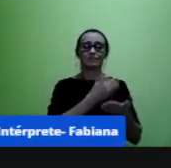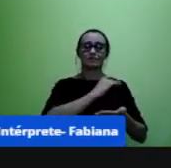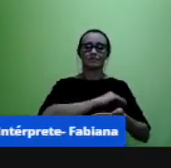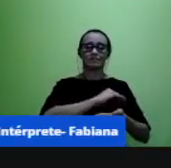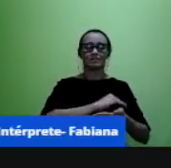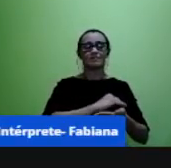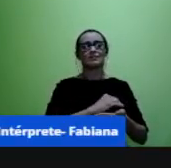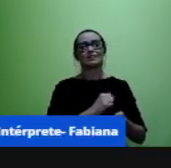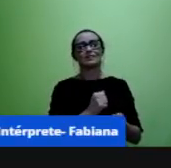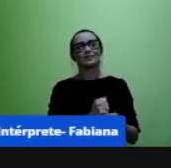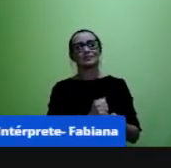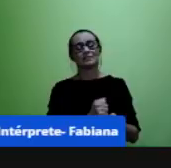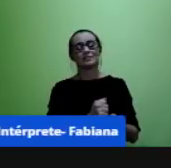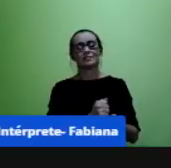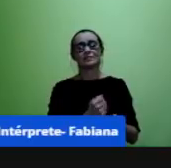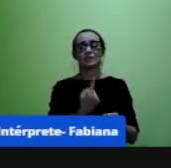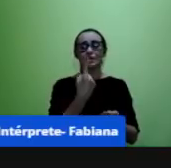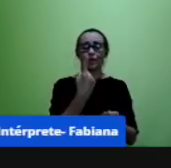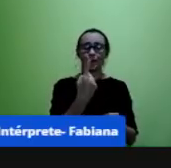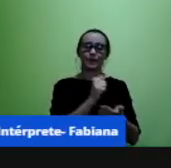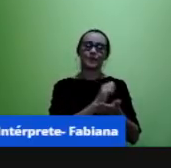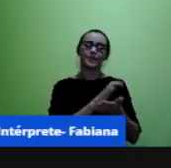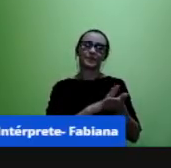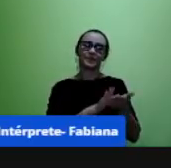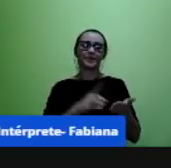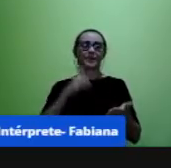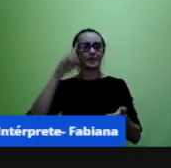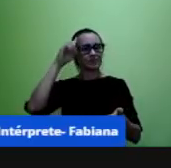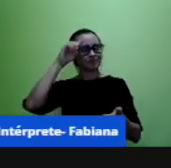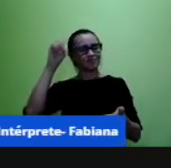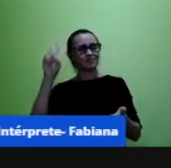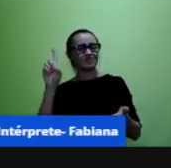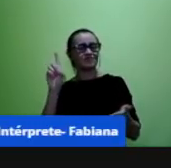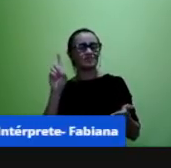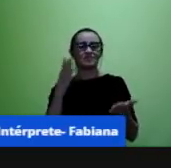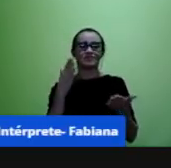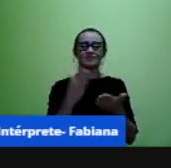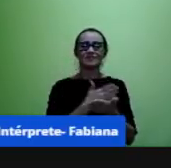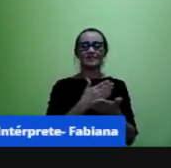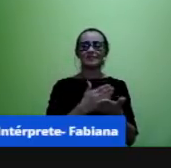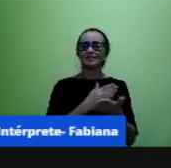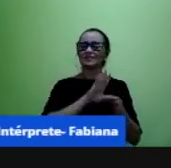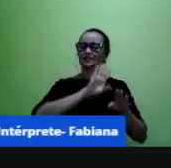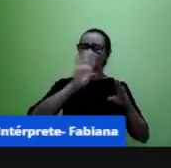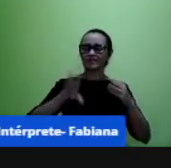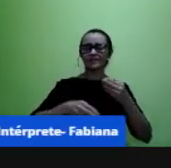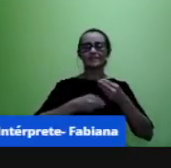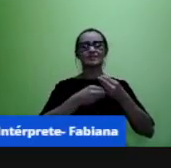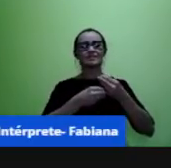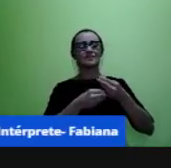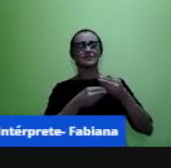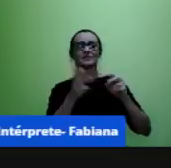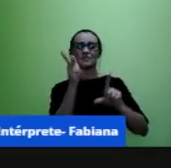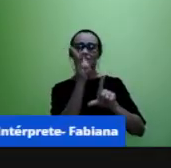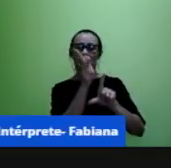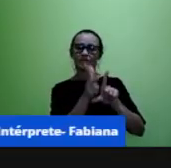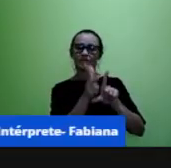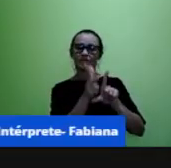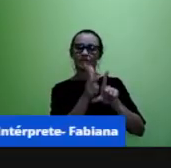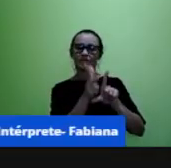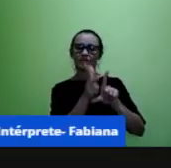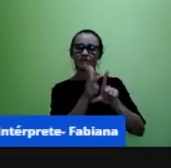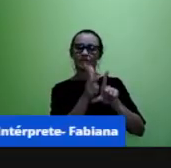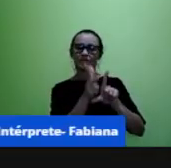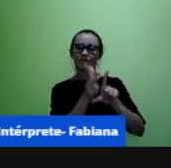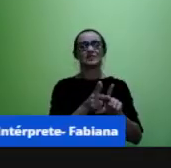normalmente uma atividade por dia, e aí eu às vezes dou uma temperadinha ali com algum outro vídeo, ou alguma... Eu